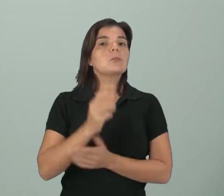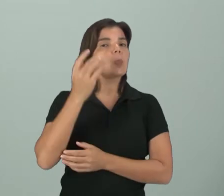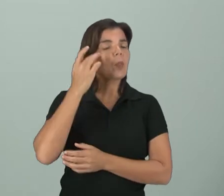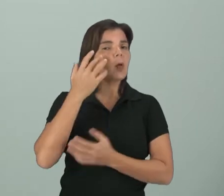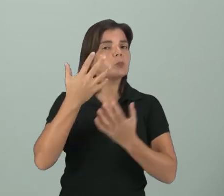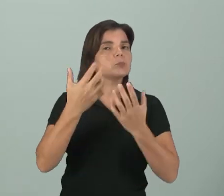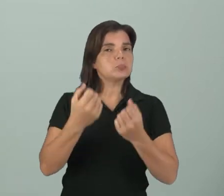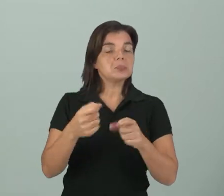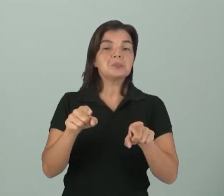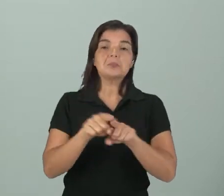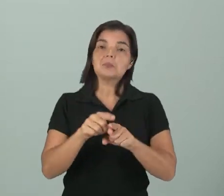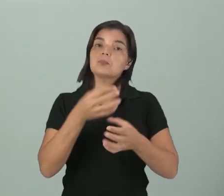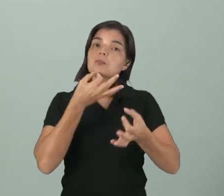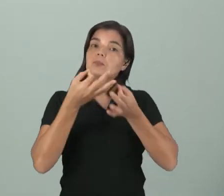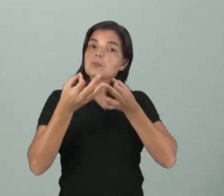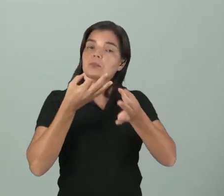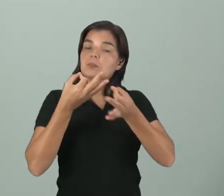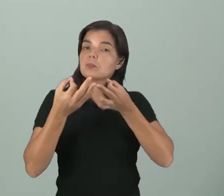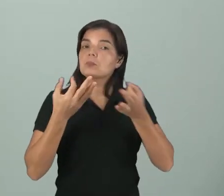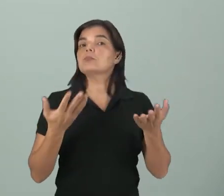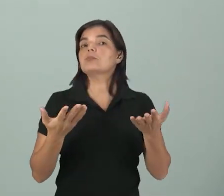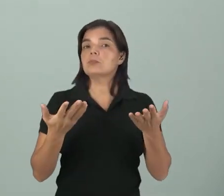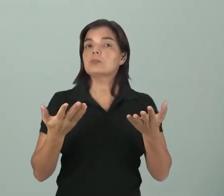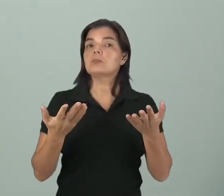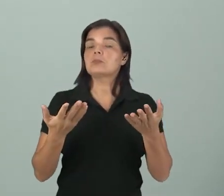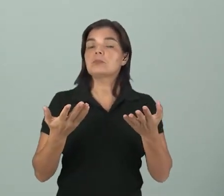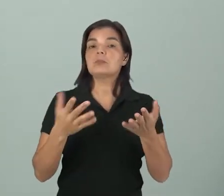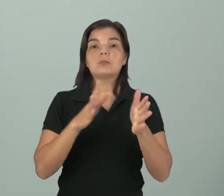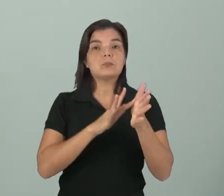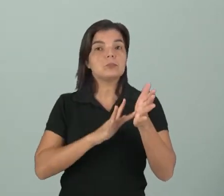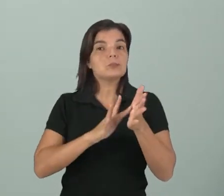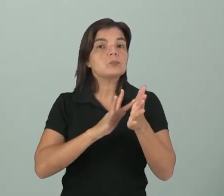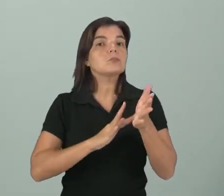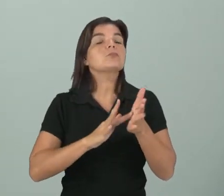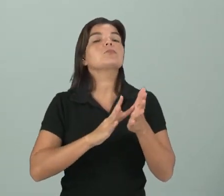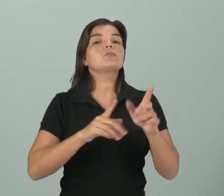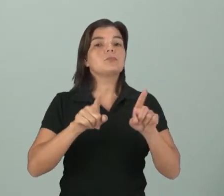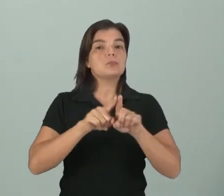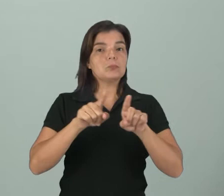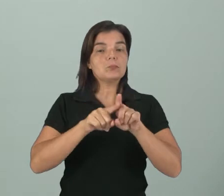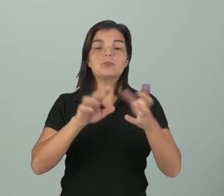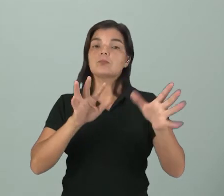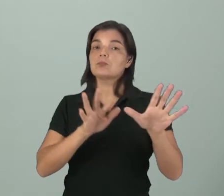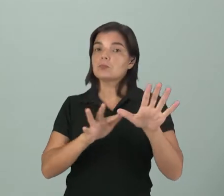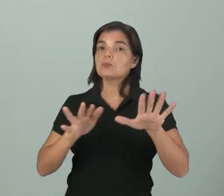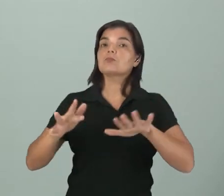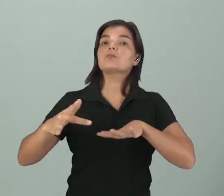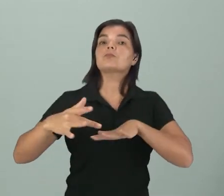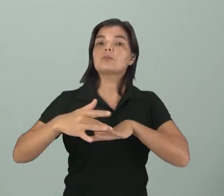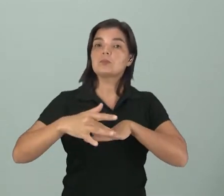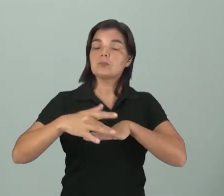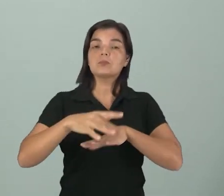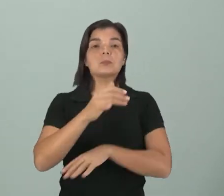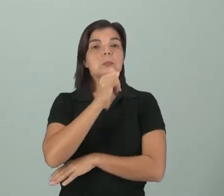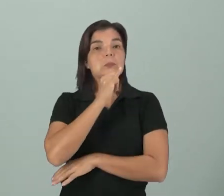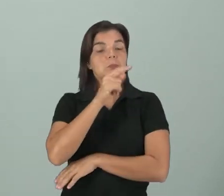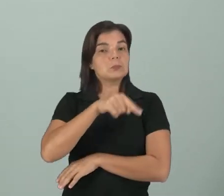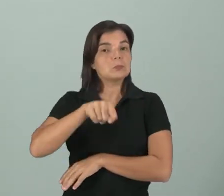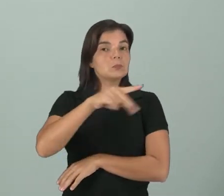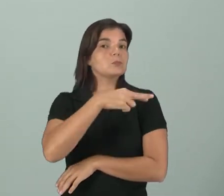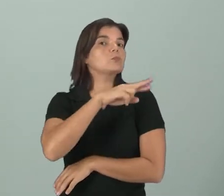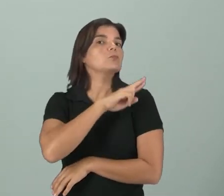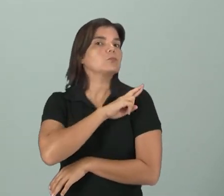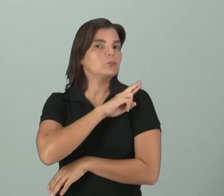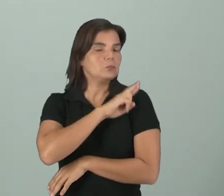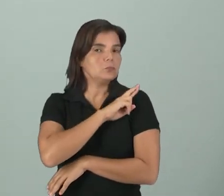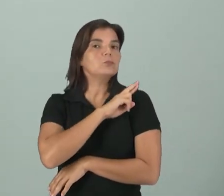achamos conveniente, comentamos na cultura digital, né, em redes sociais, por exemplo. Só que você é responsável